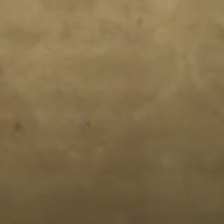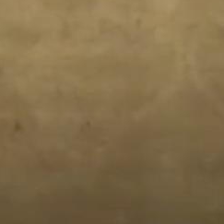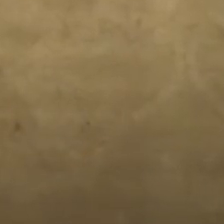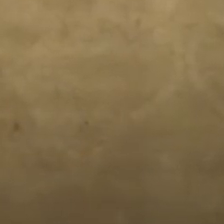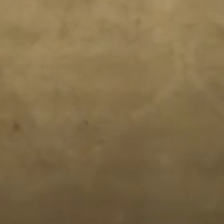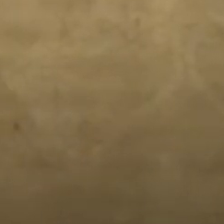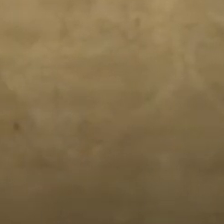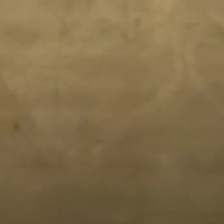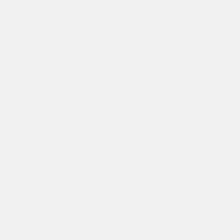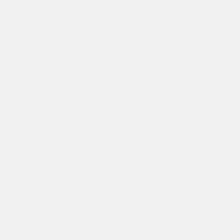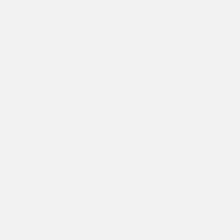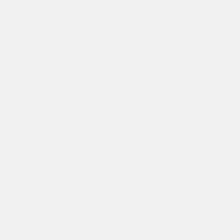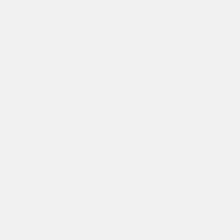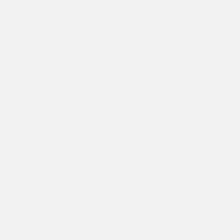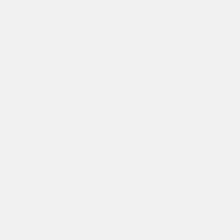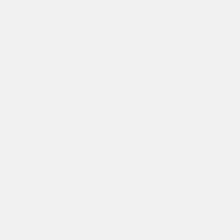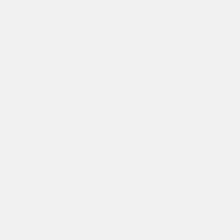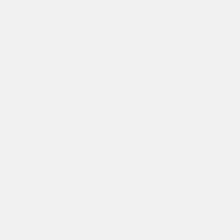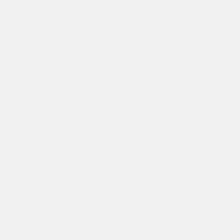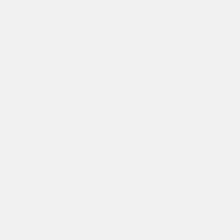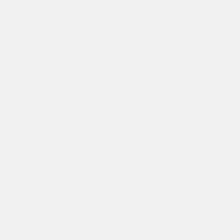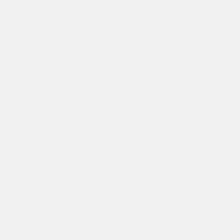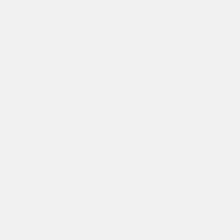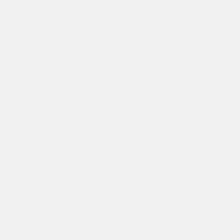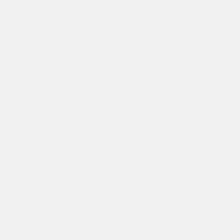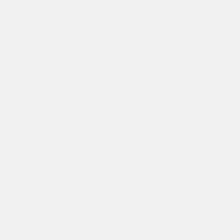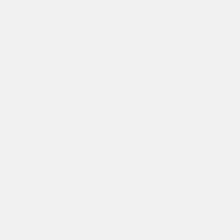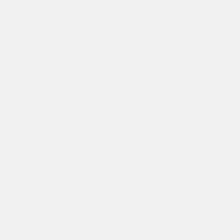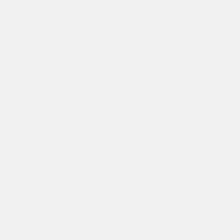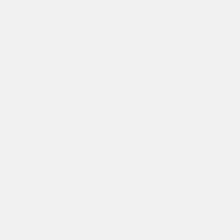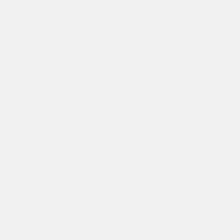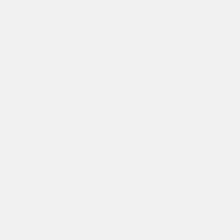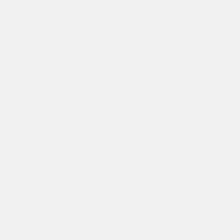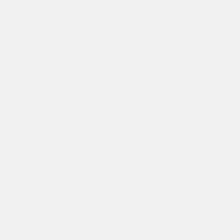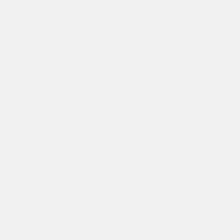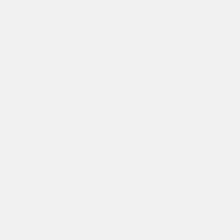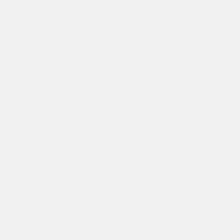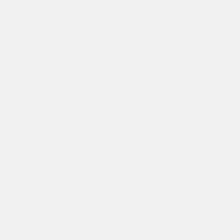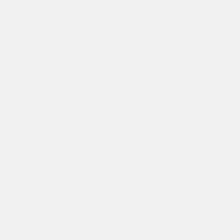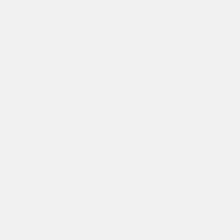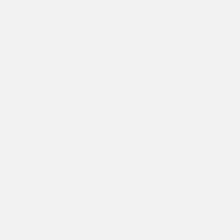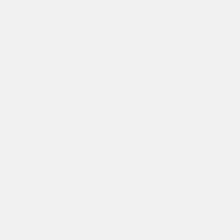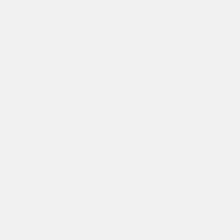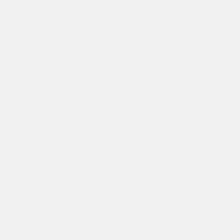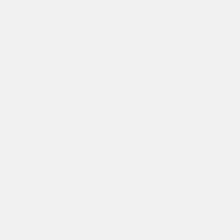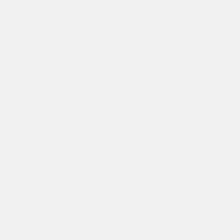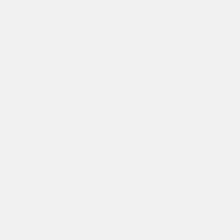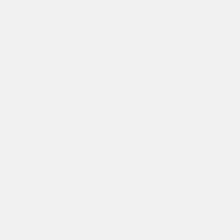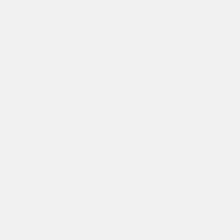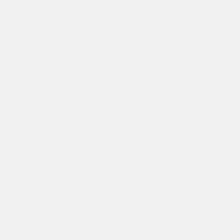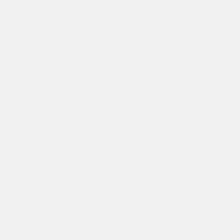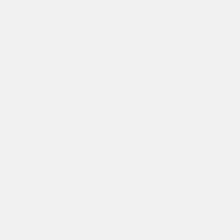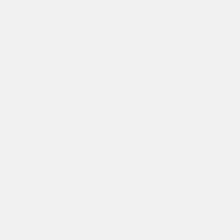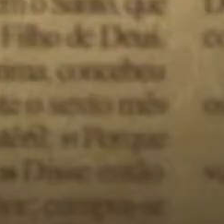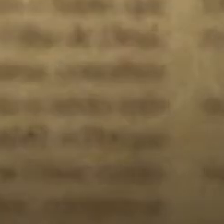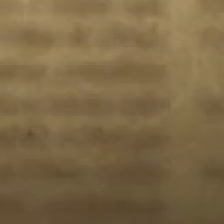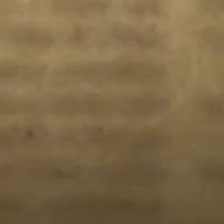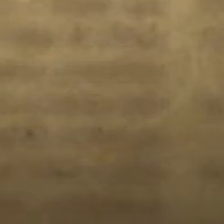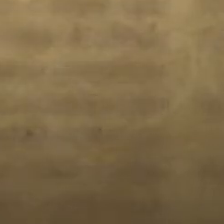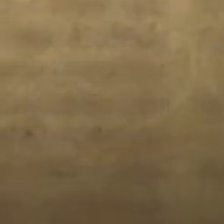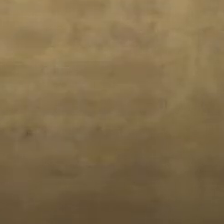e e não perca mais nenhum vídeo da tv evangelizar inscreva-se agora